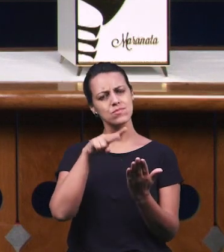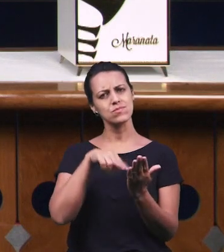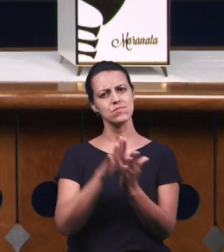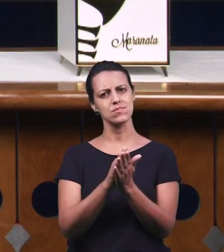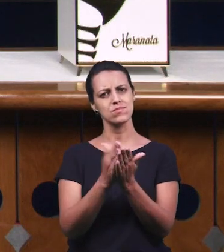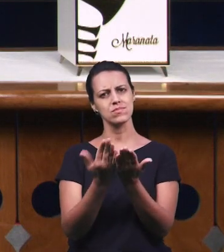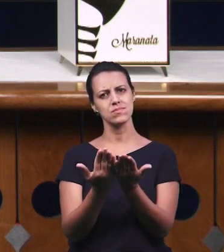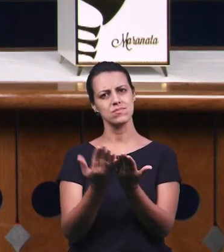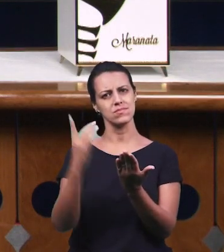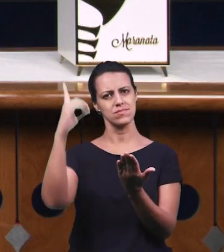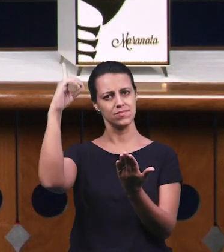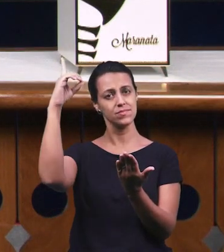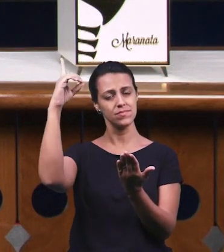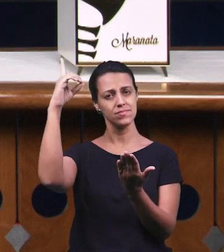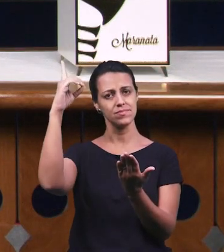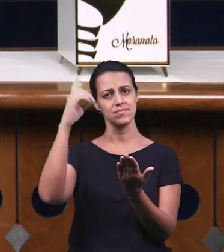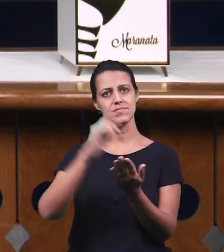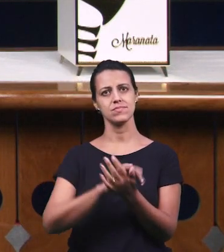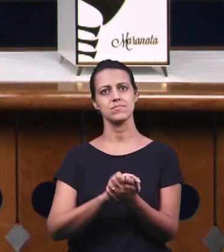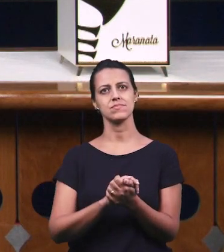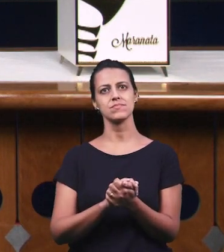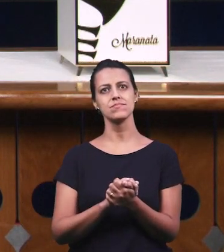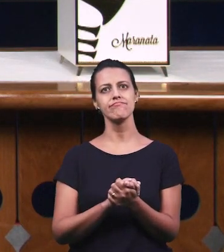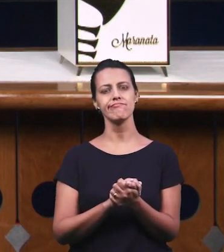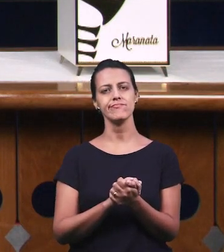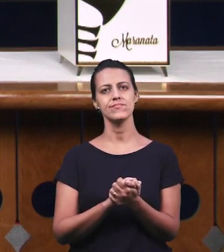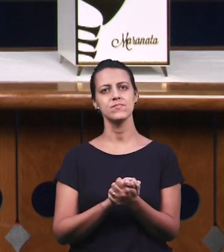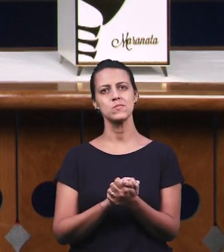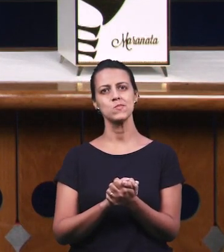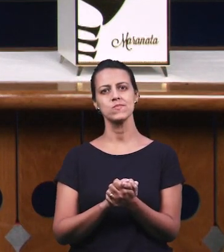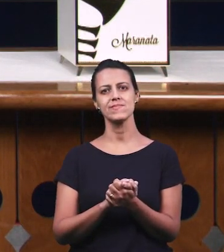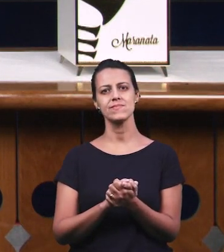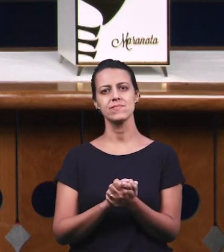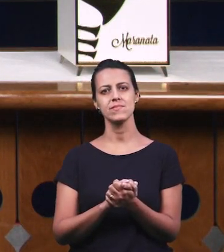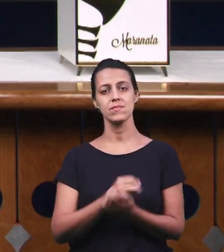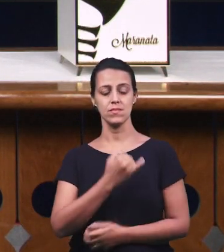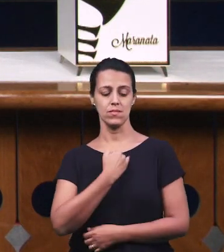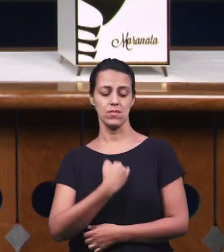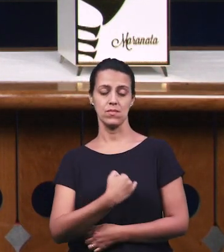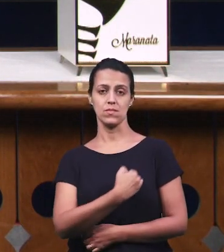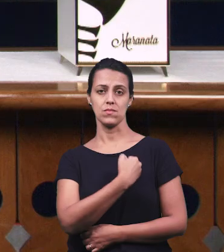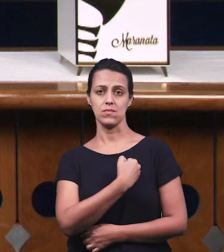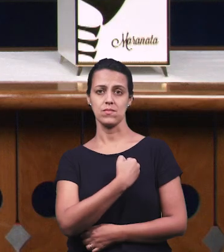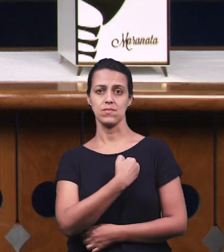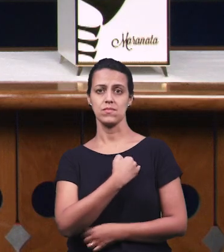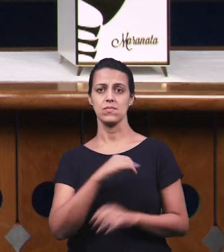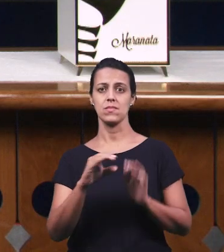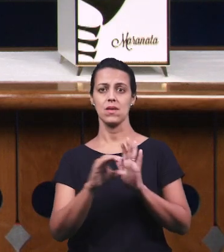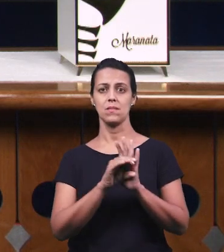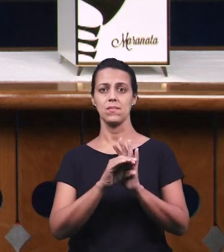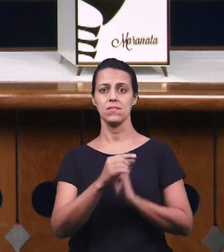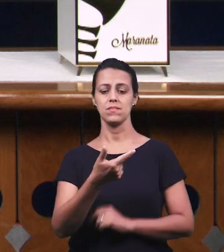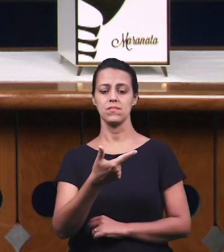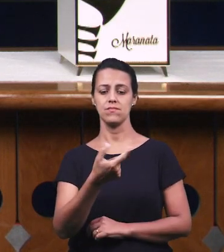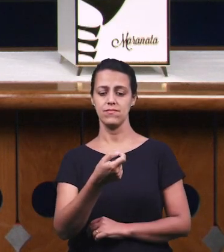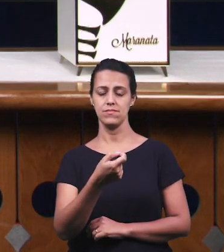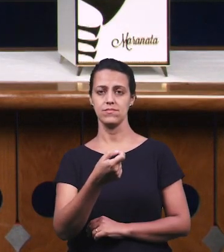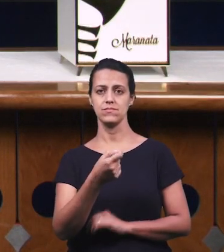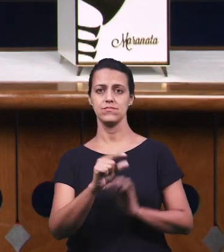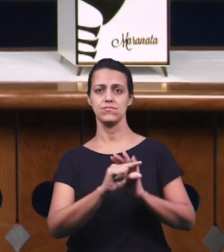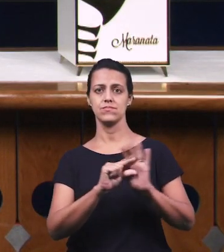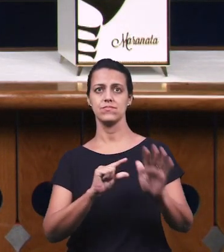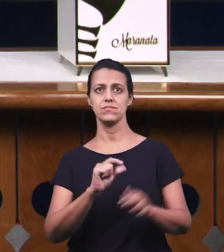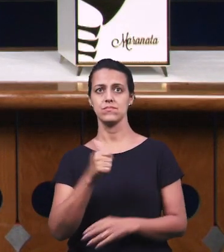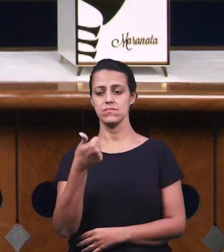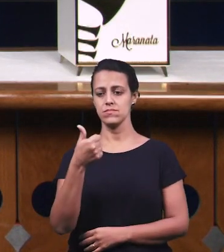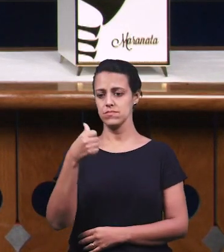Deus, que vamos ler nessa noite juntos, no Evangelho segundo João, no capítulo 20, no verso